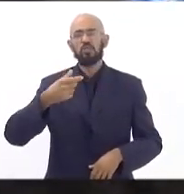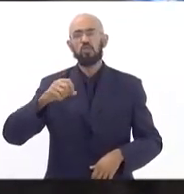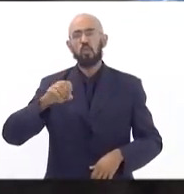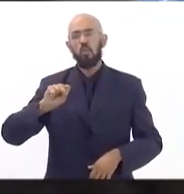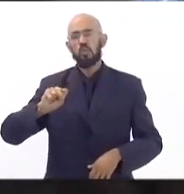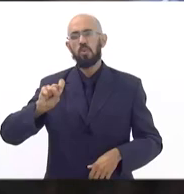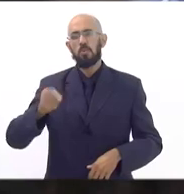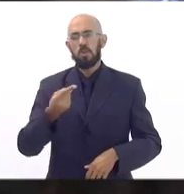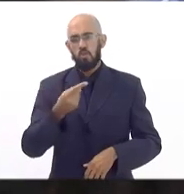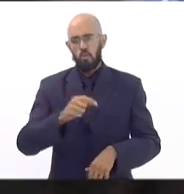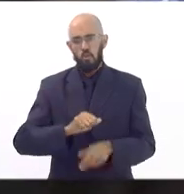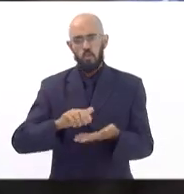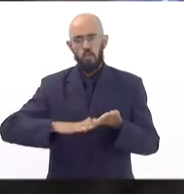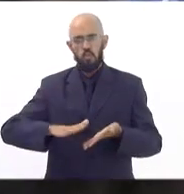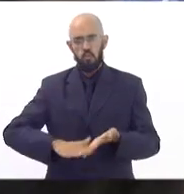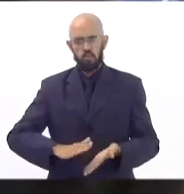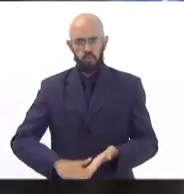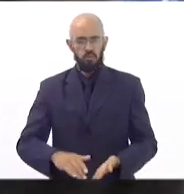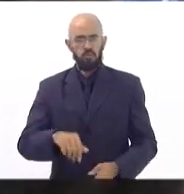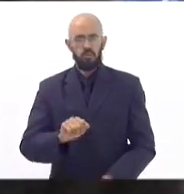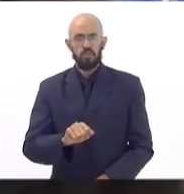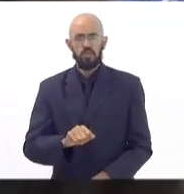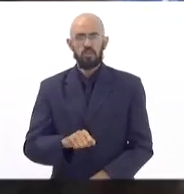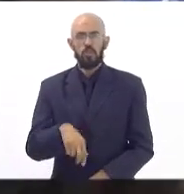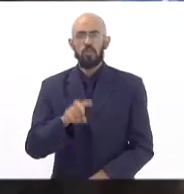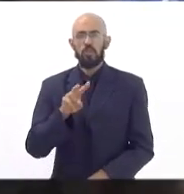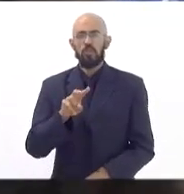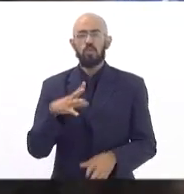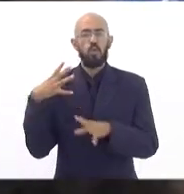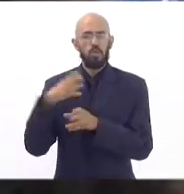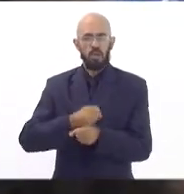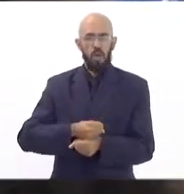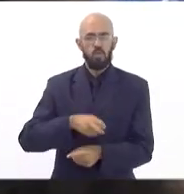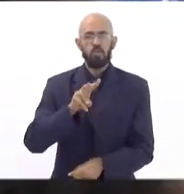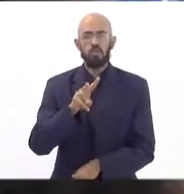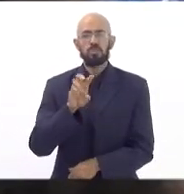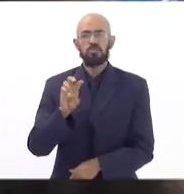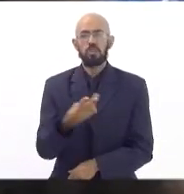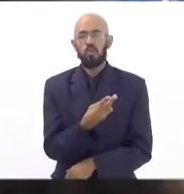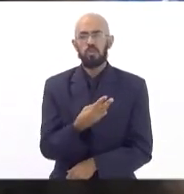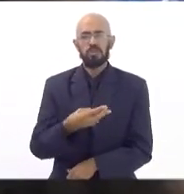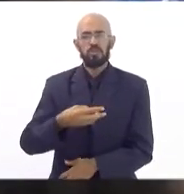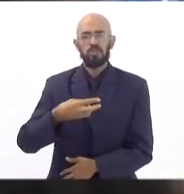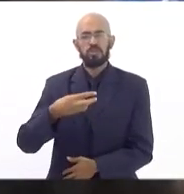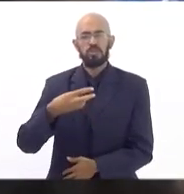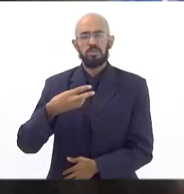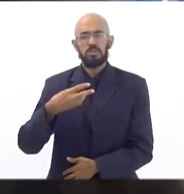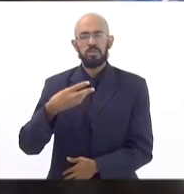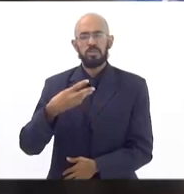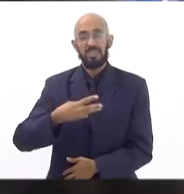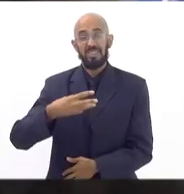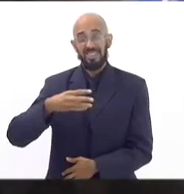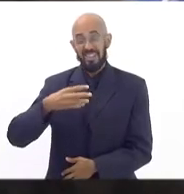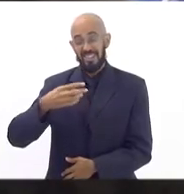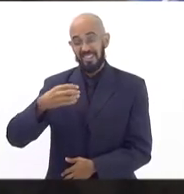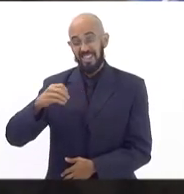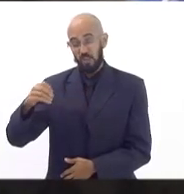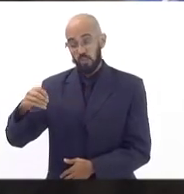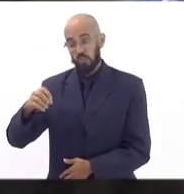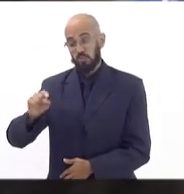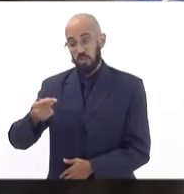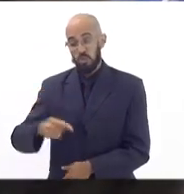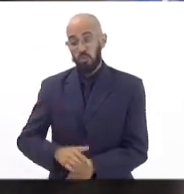serviço 665 mil Total dois milhões 993 de 1974 reais isso no ano